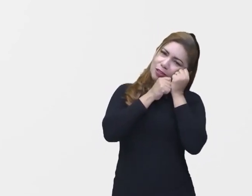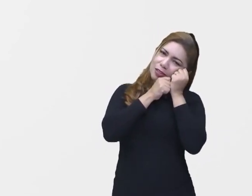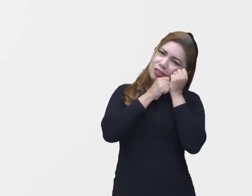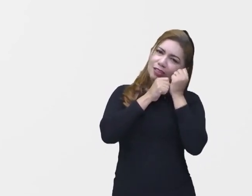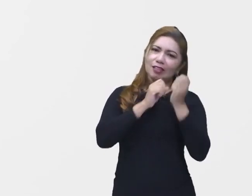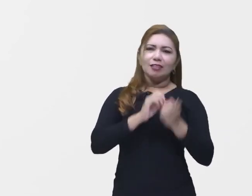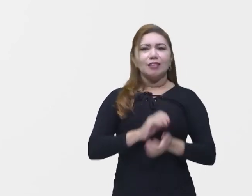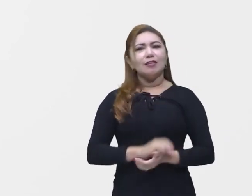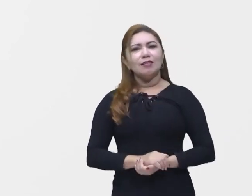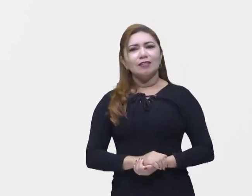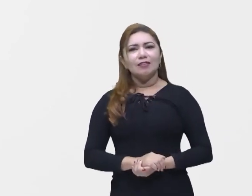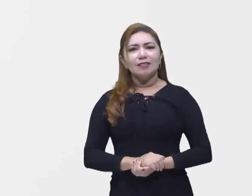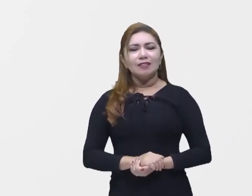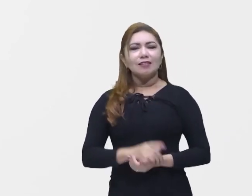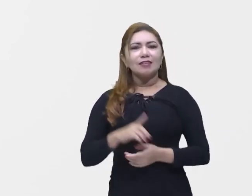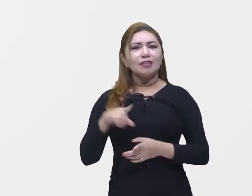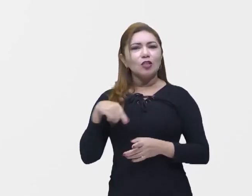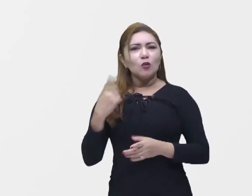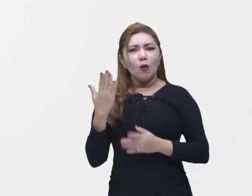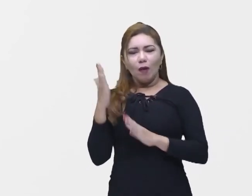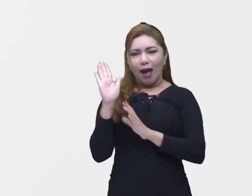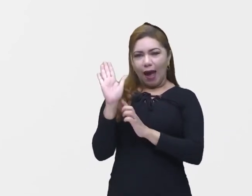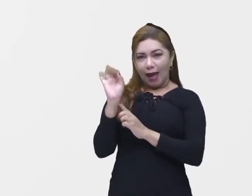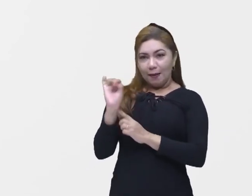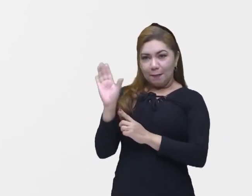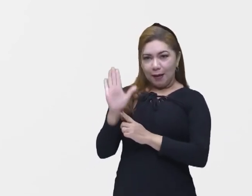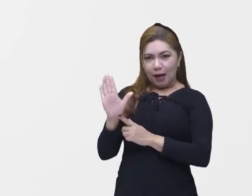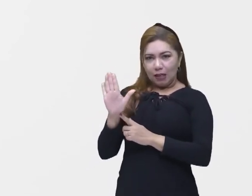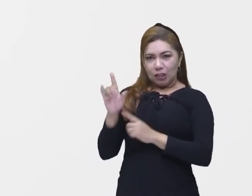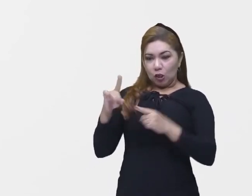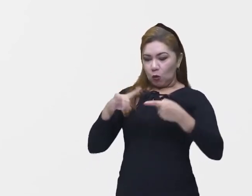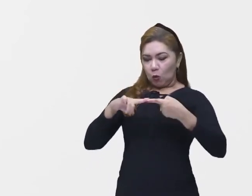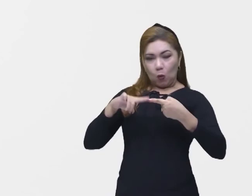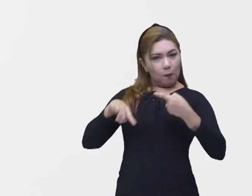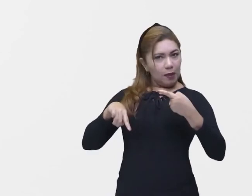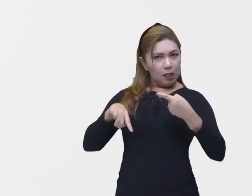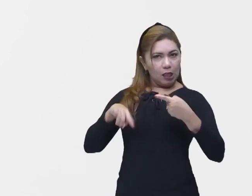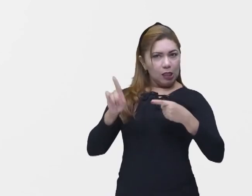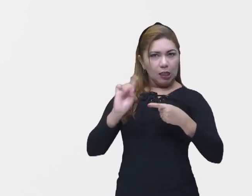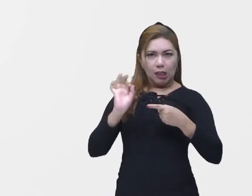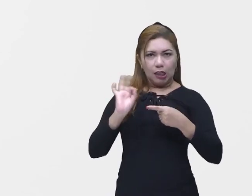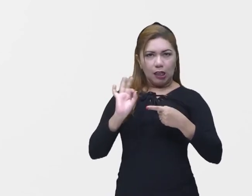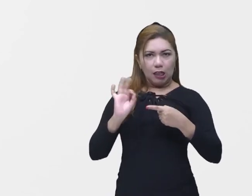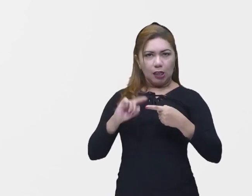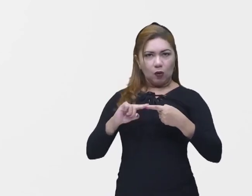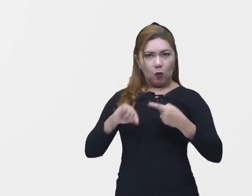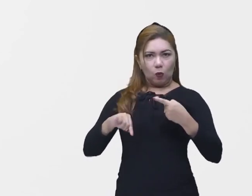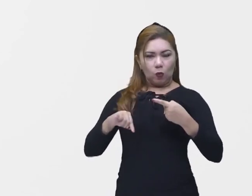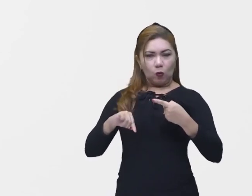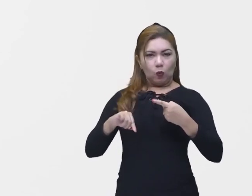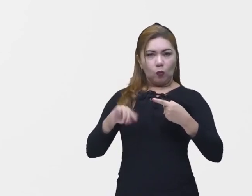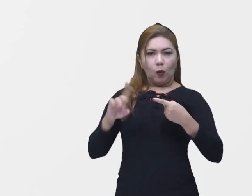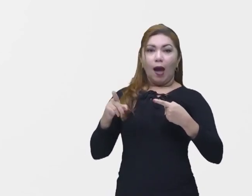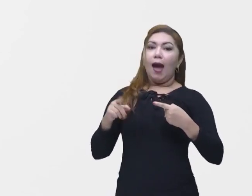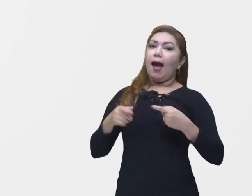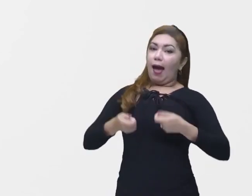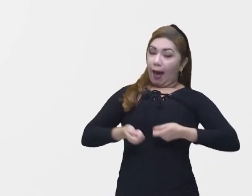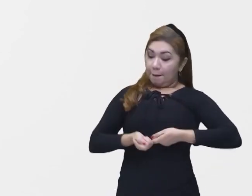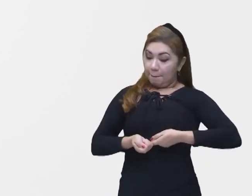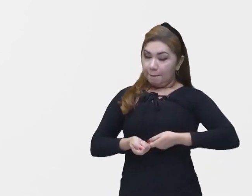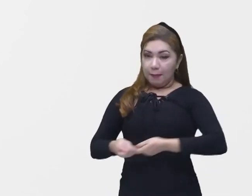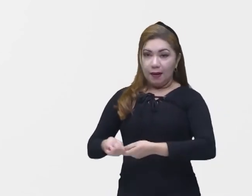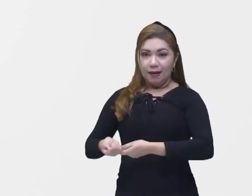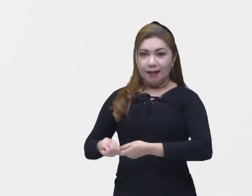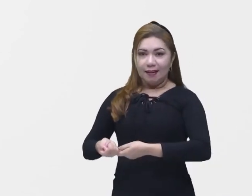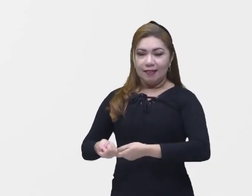e qual é a figura aí que não faz parte de nenhuma desses contos? De nenhum desses contos? A pá. Não vi nenhuma história